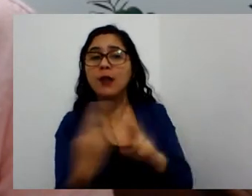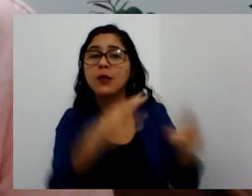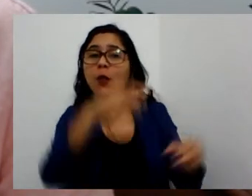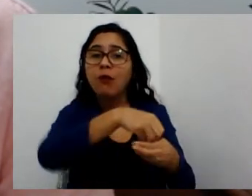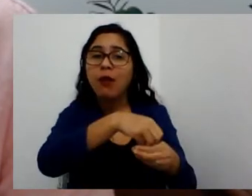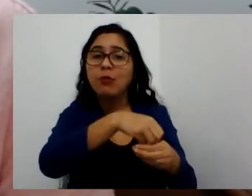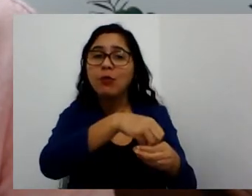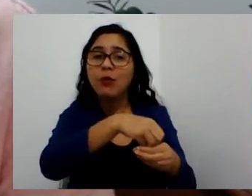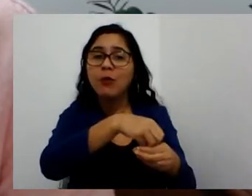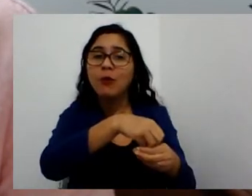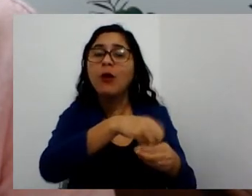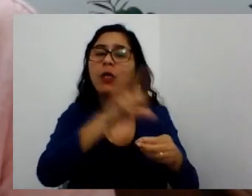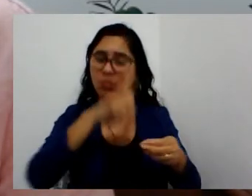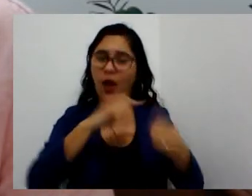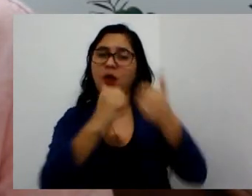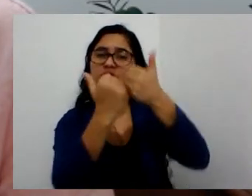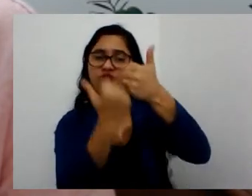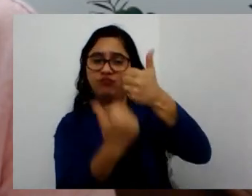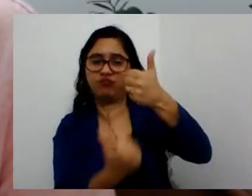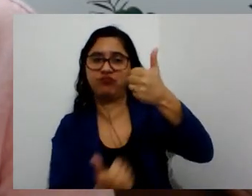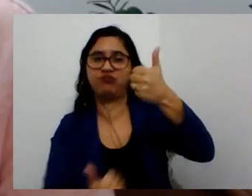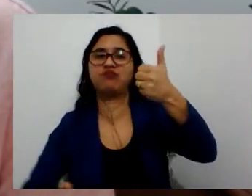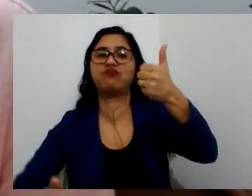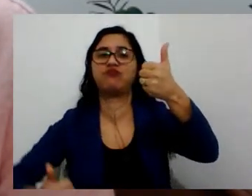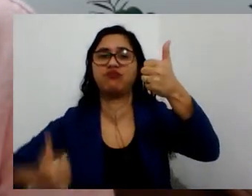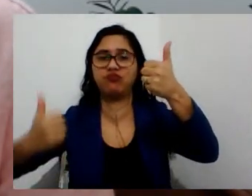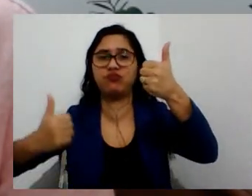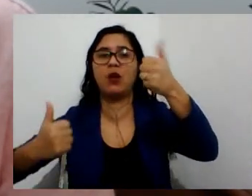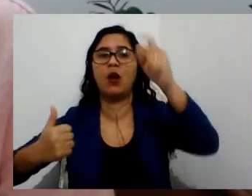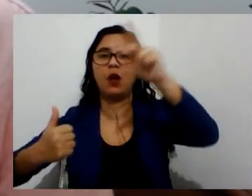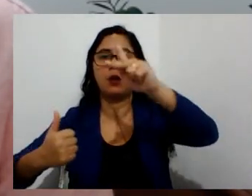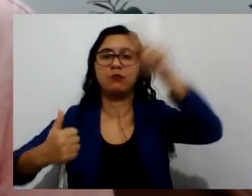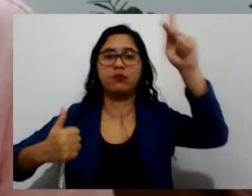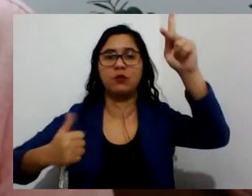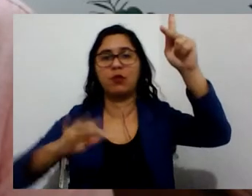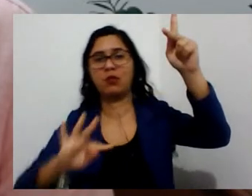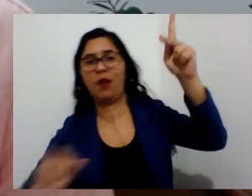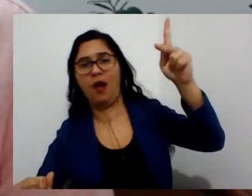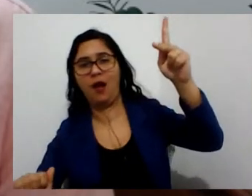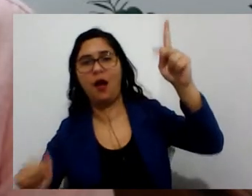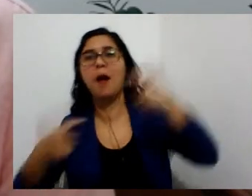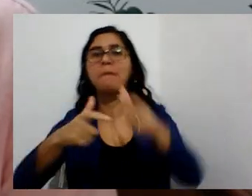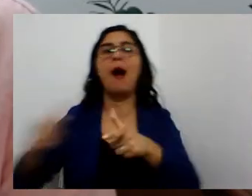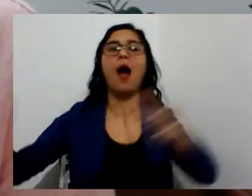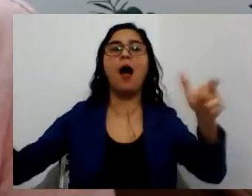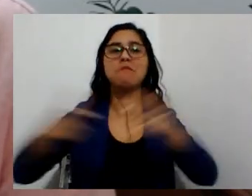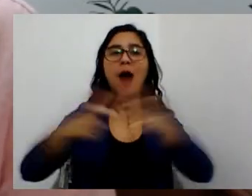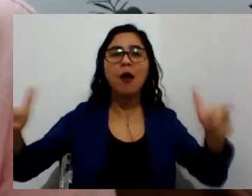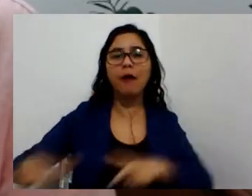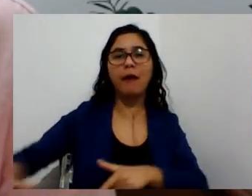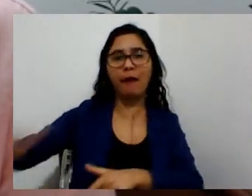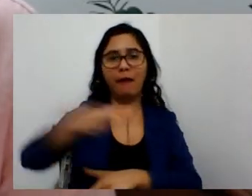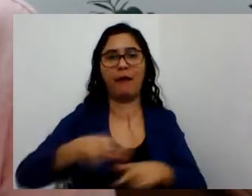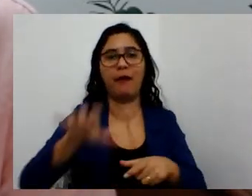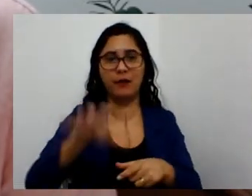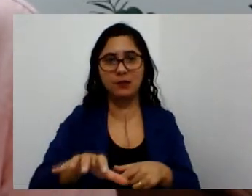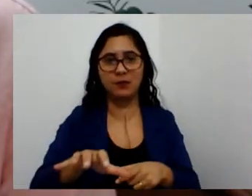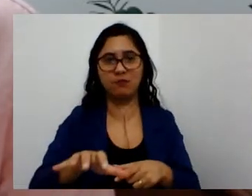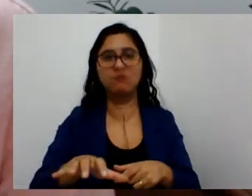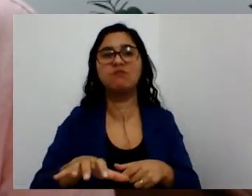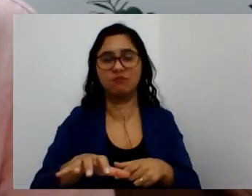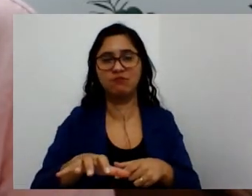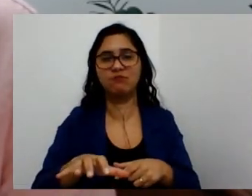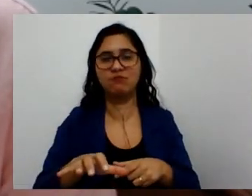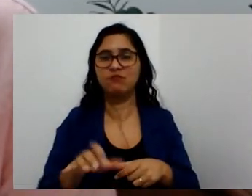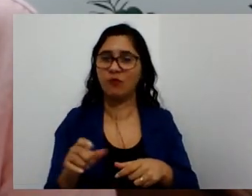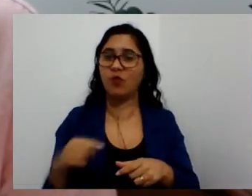é hierarquizada entre docentes e TAs na maioria dos locais, tá? Nós conseguimos fazer isso